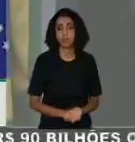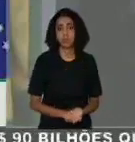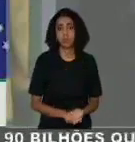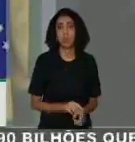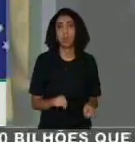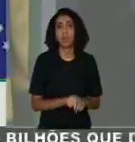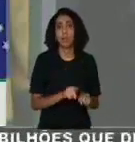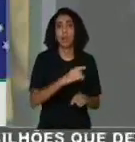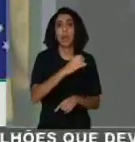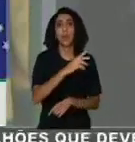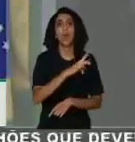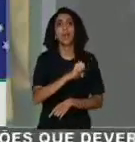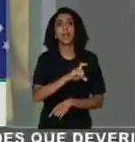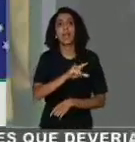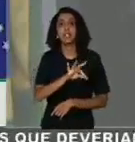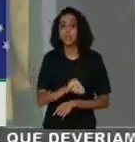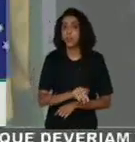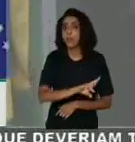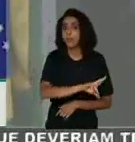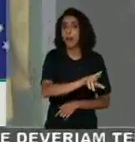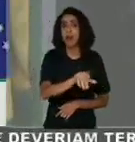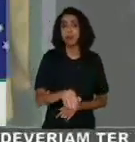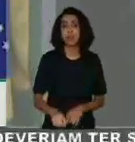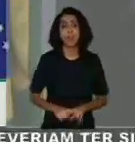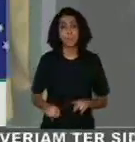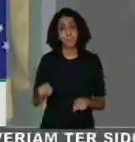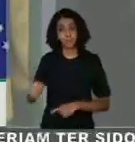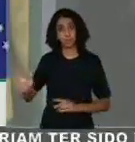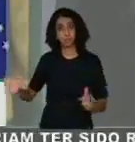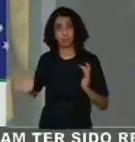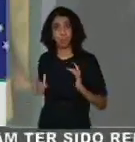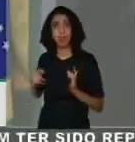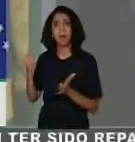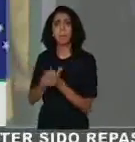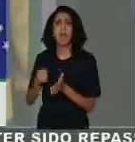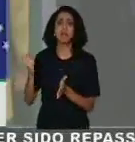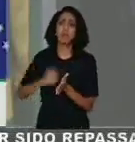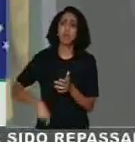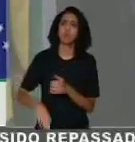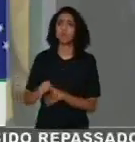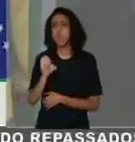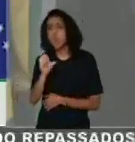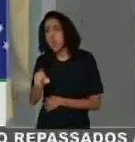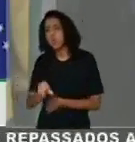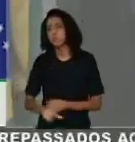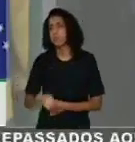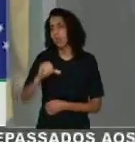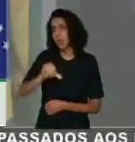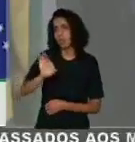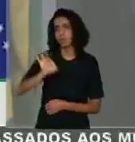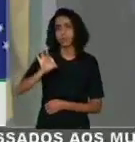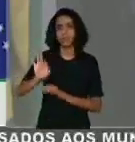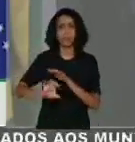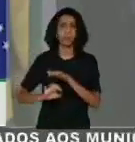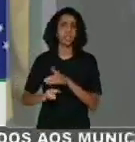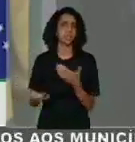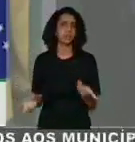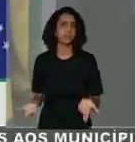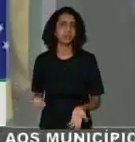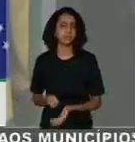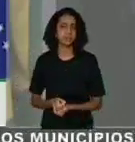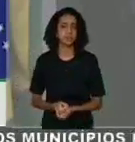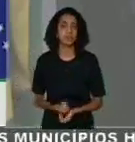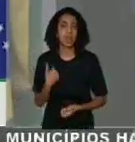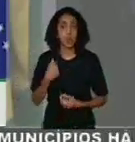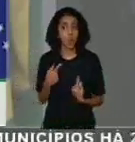ao consumidor, enquanto que os empresários pagam uma taxa de 8%, 9% para as suas empresas. Não sou contra